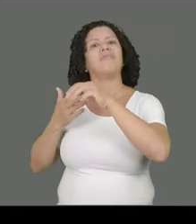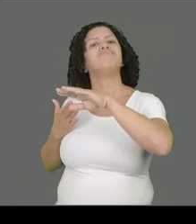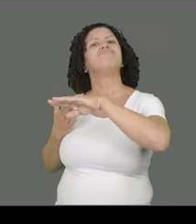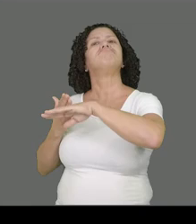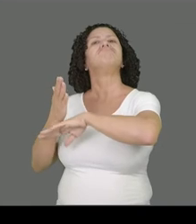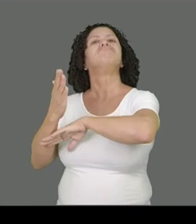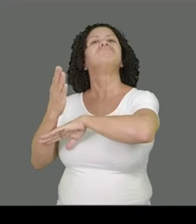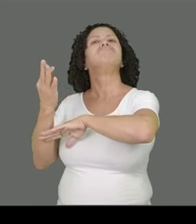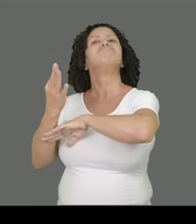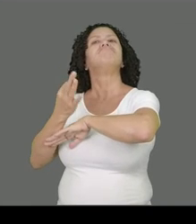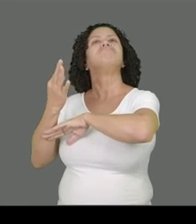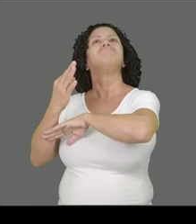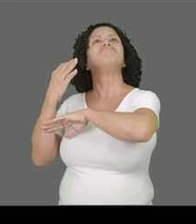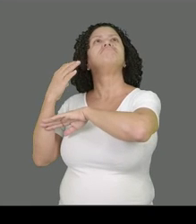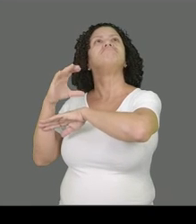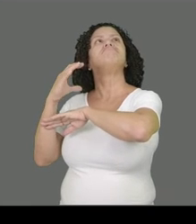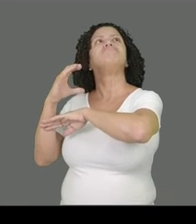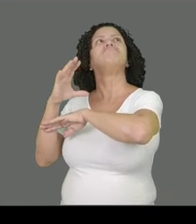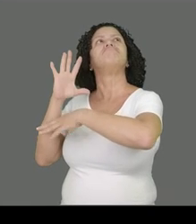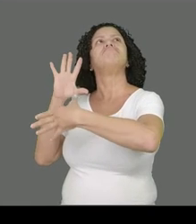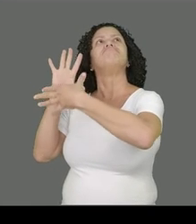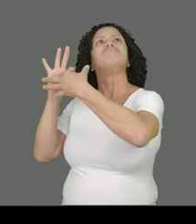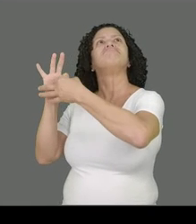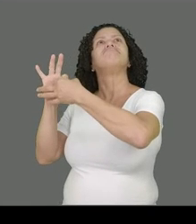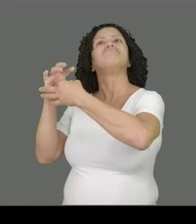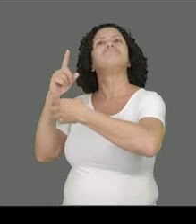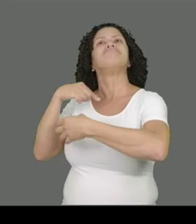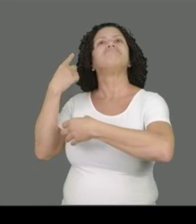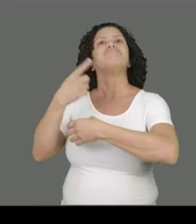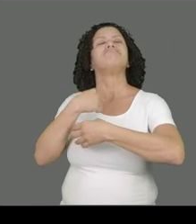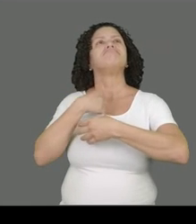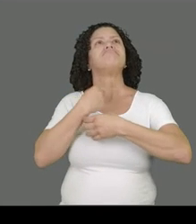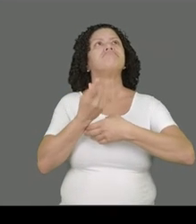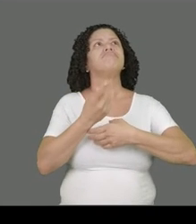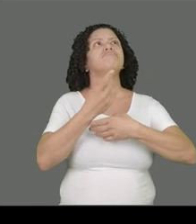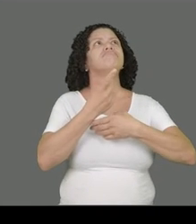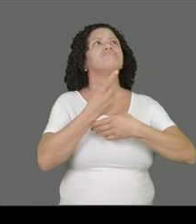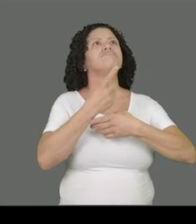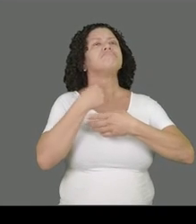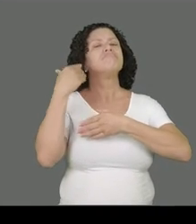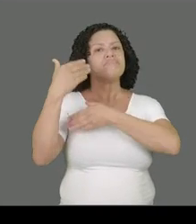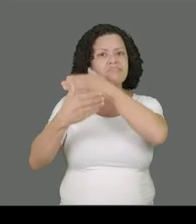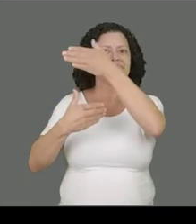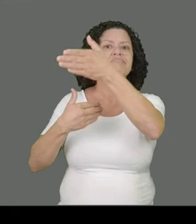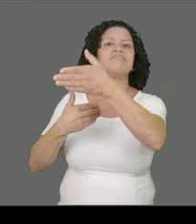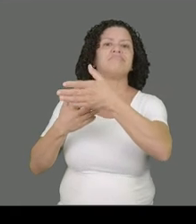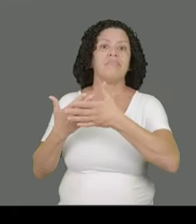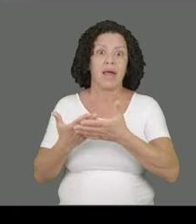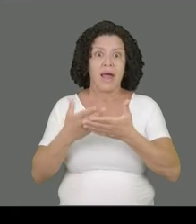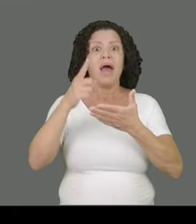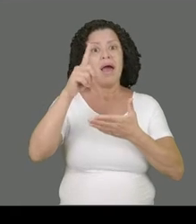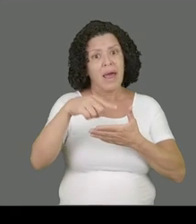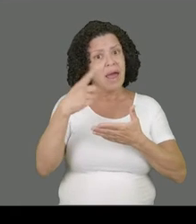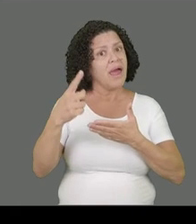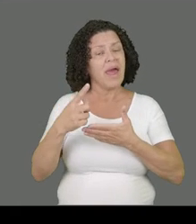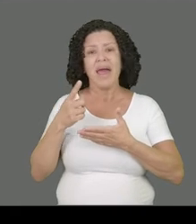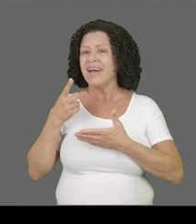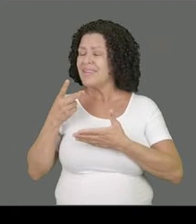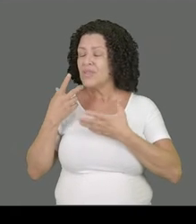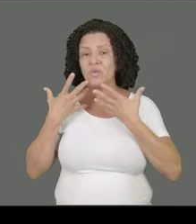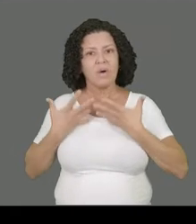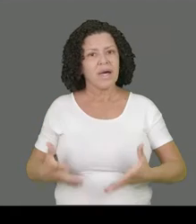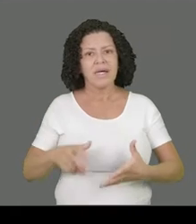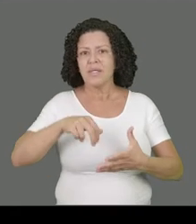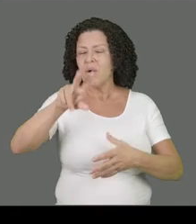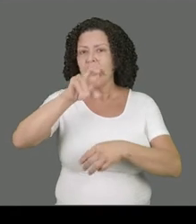mais acessar a circunstâncias que nos auxiliem a progredir. E